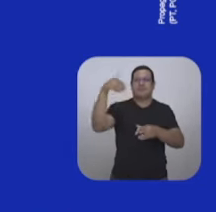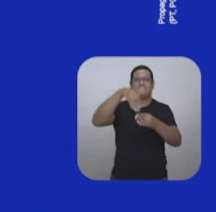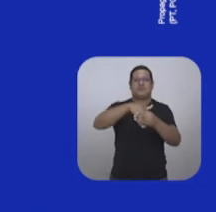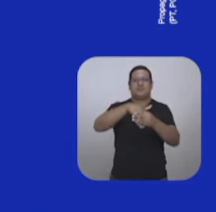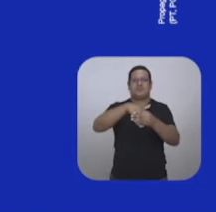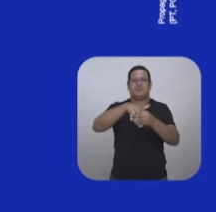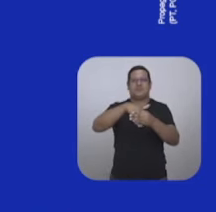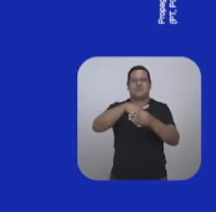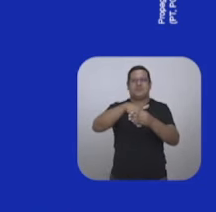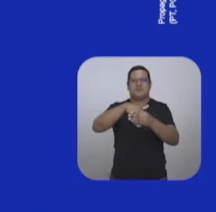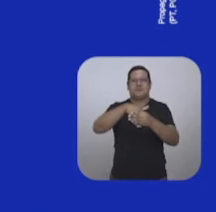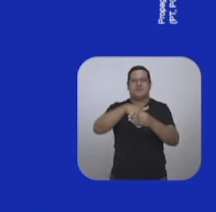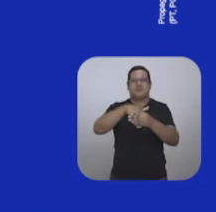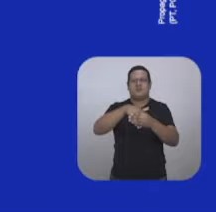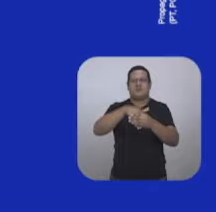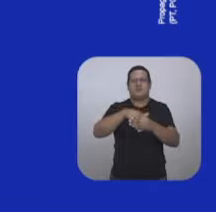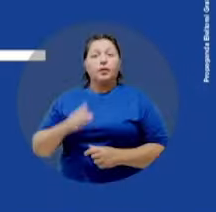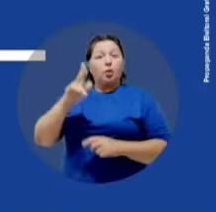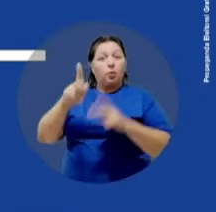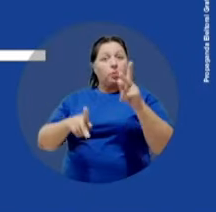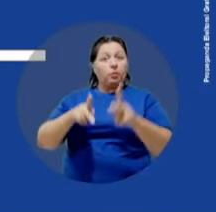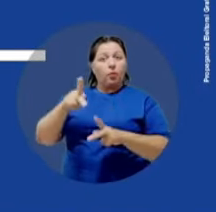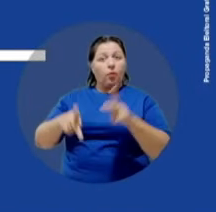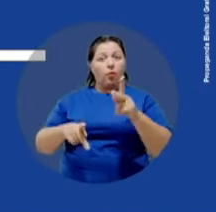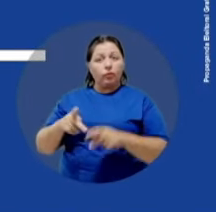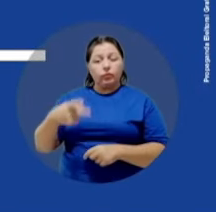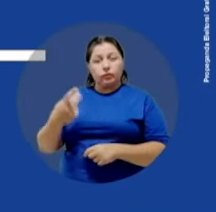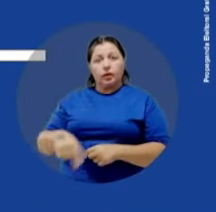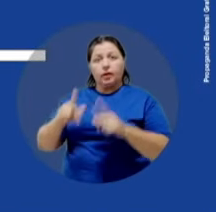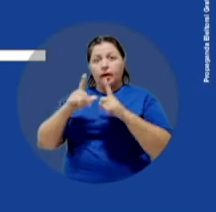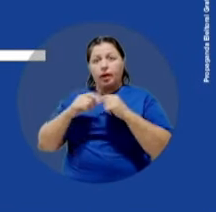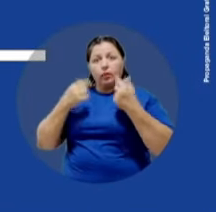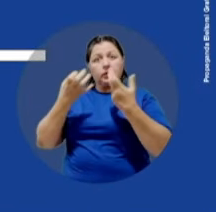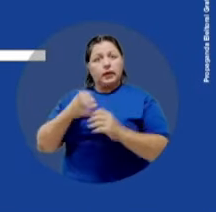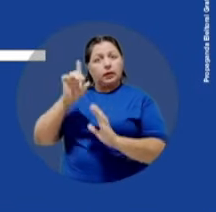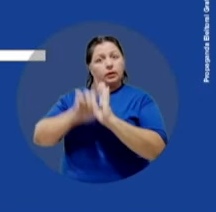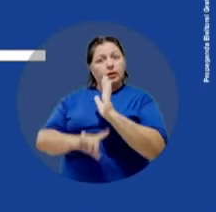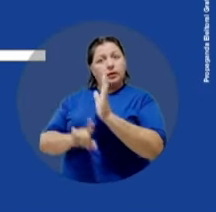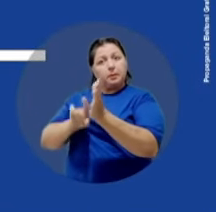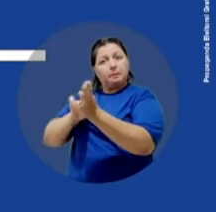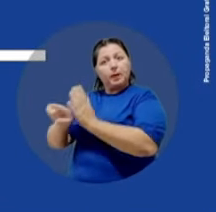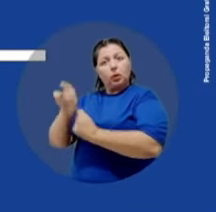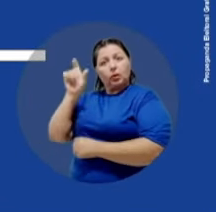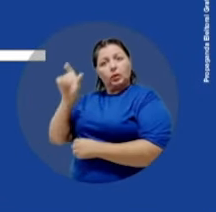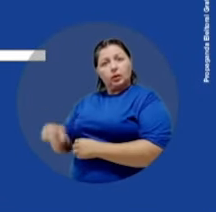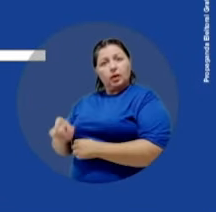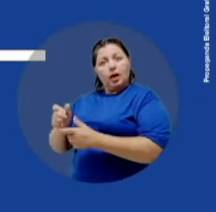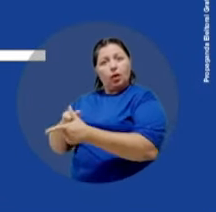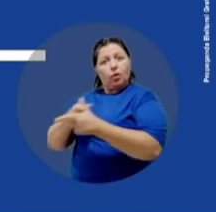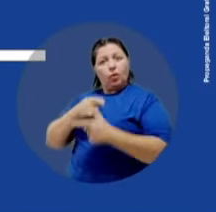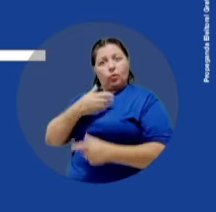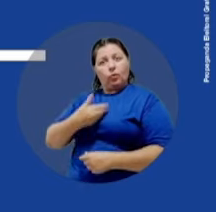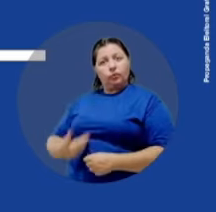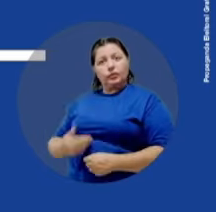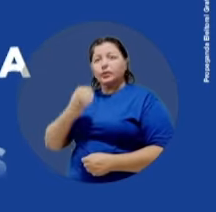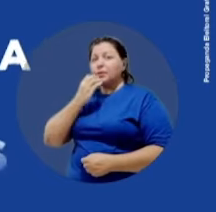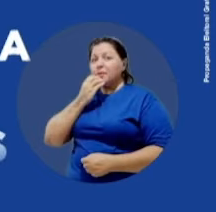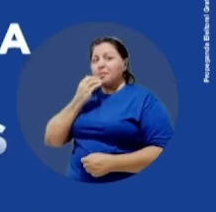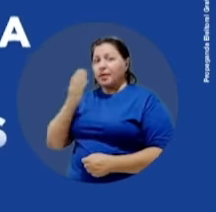à vitória no segundo turno. Direito de pergunta concedido ao povo de Alagoas contra o